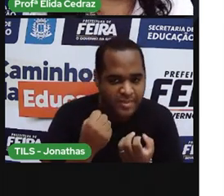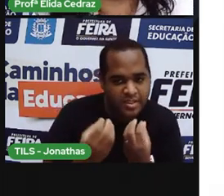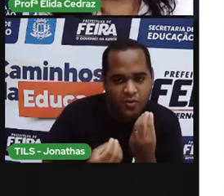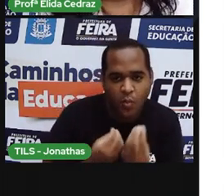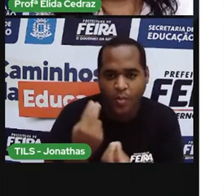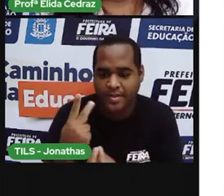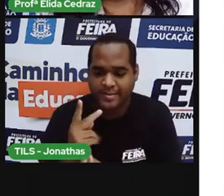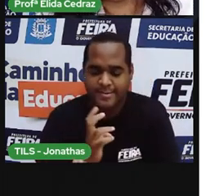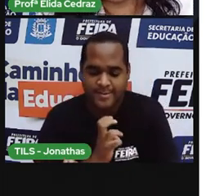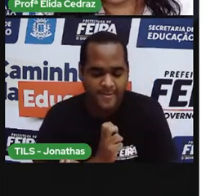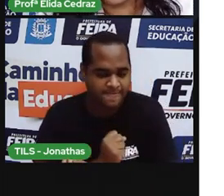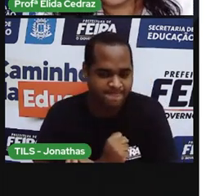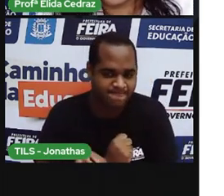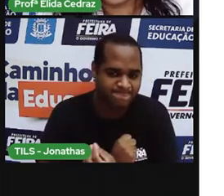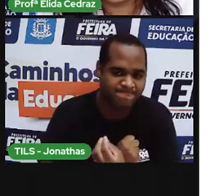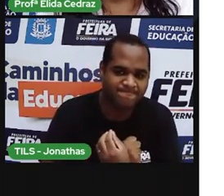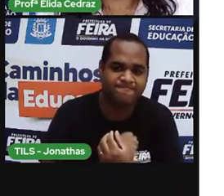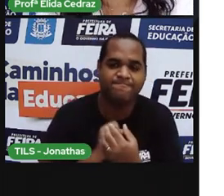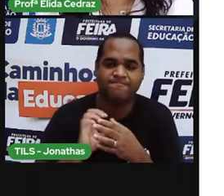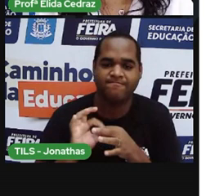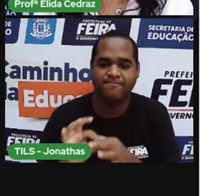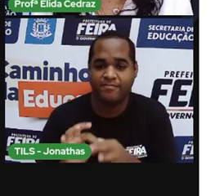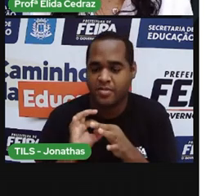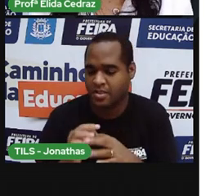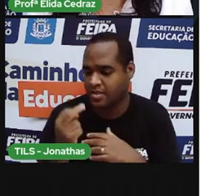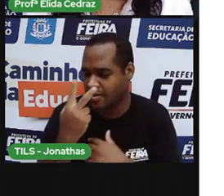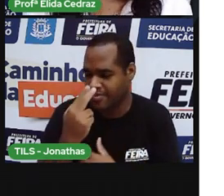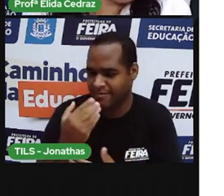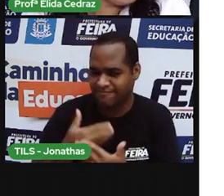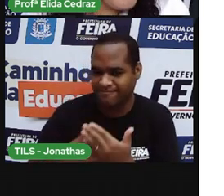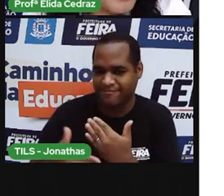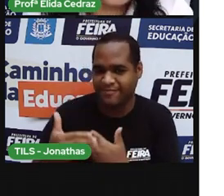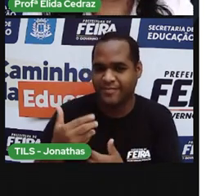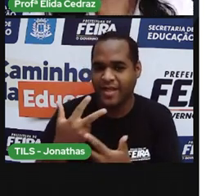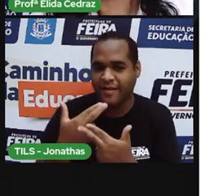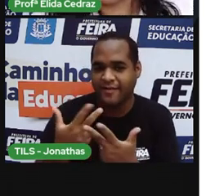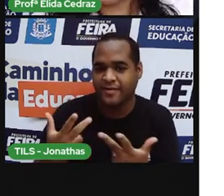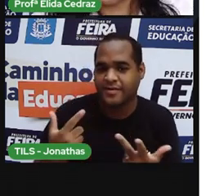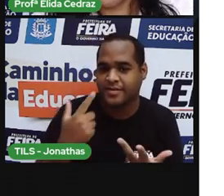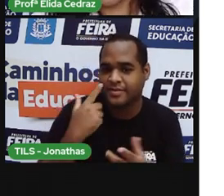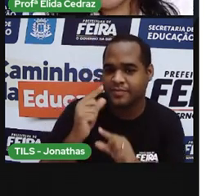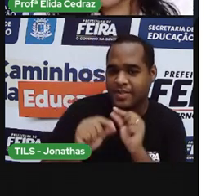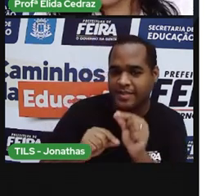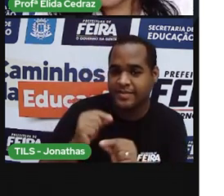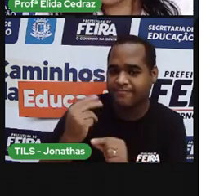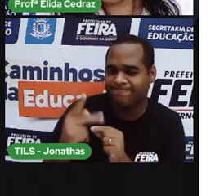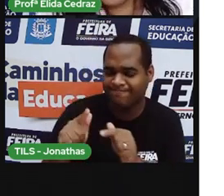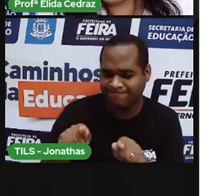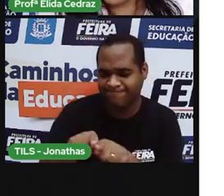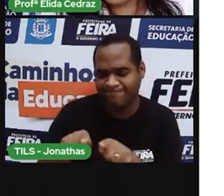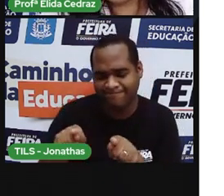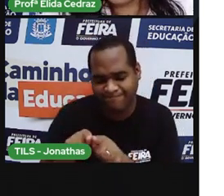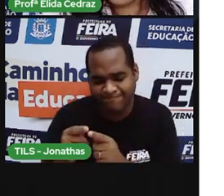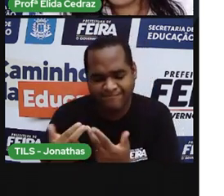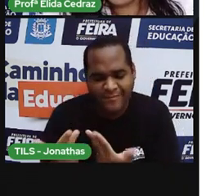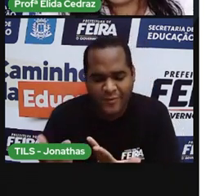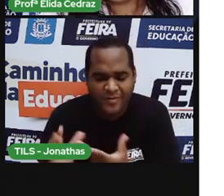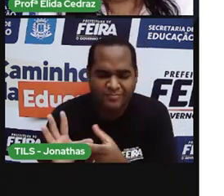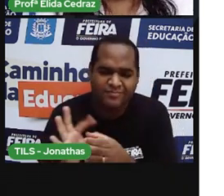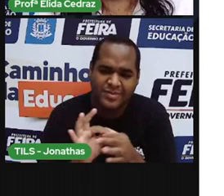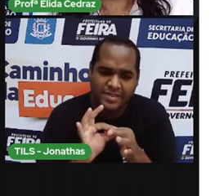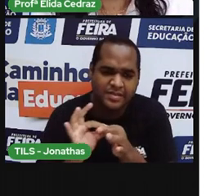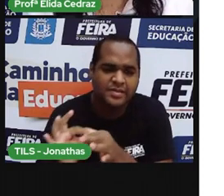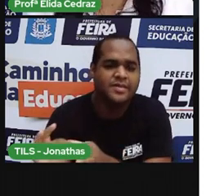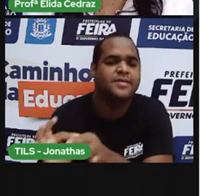Se eu roubei teu coração, é porque tu roubaste o meu